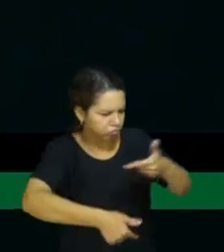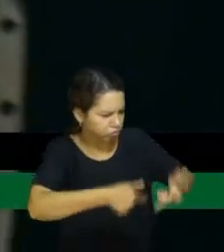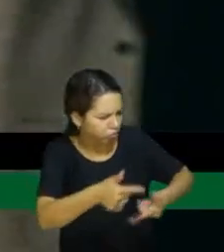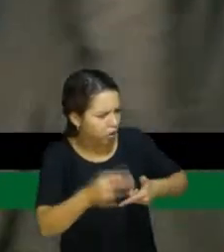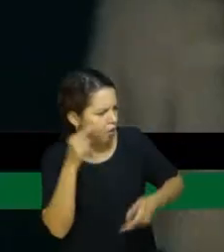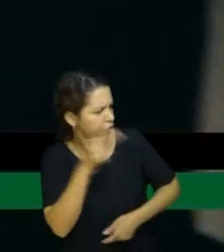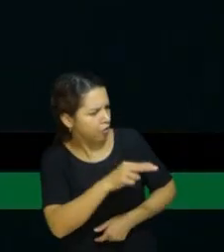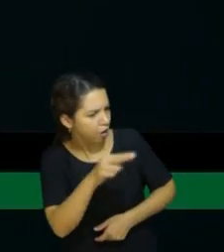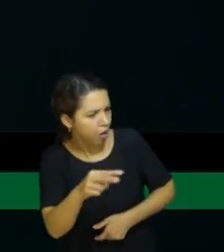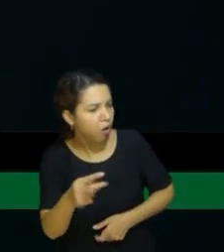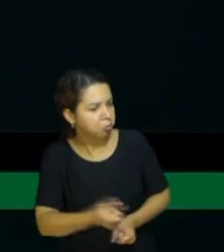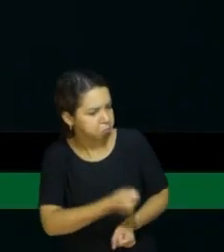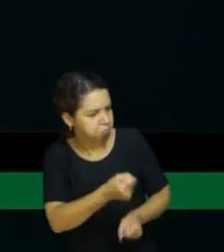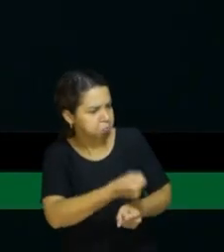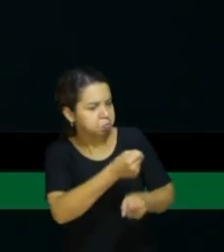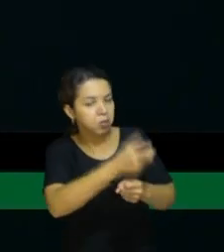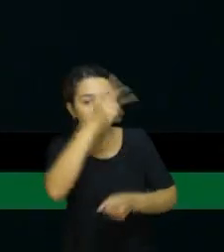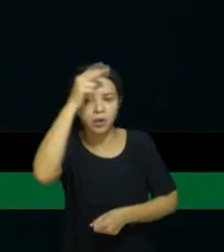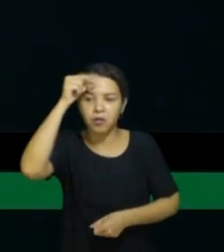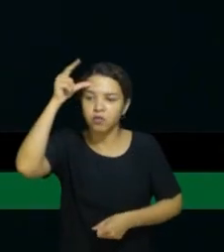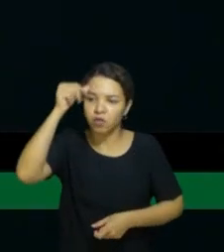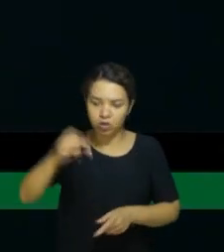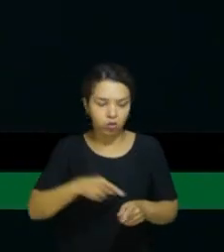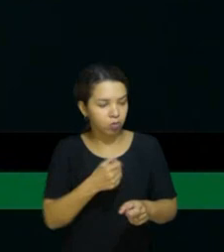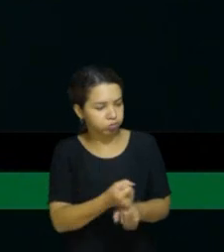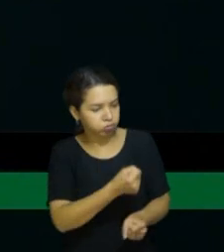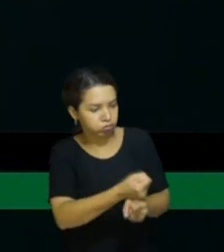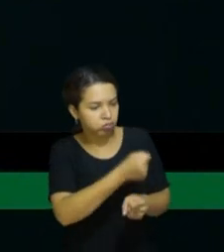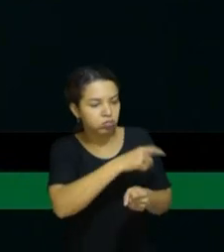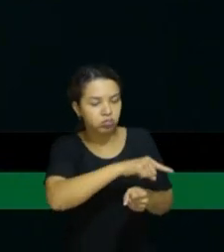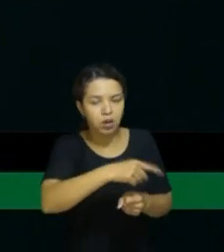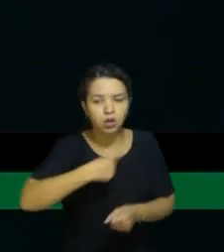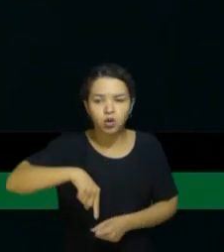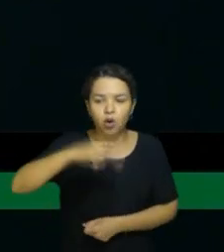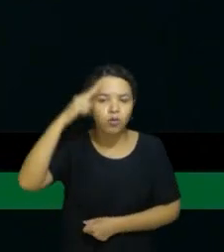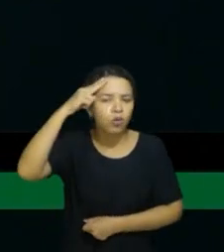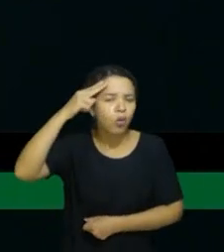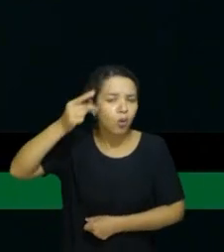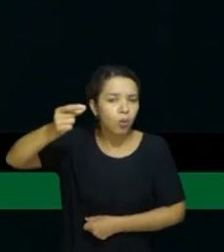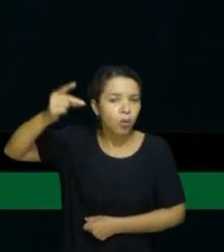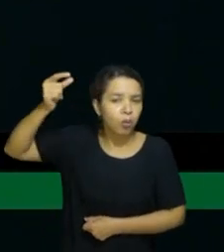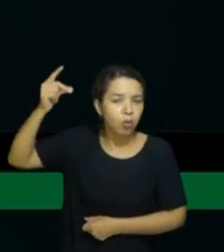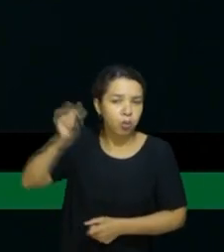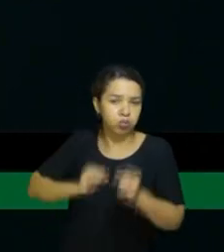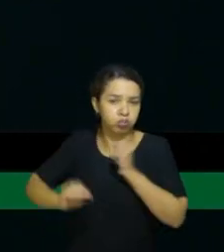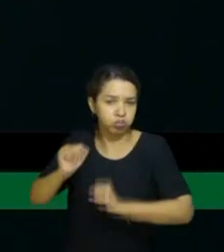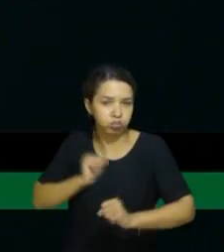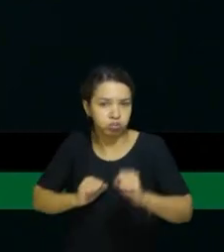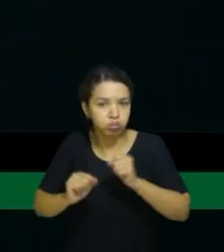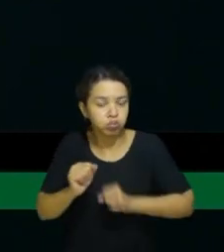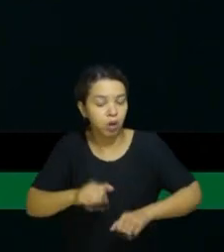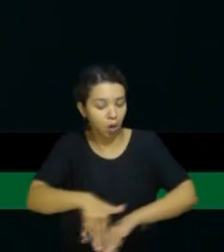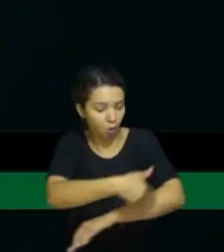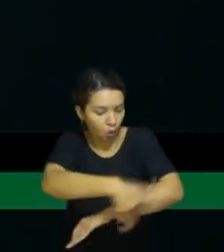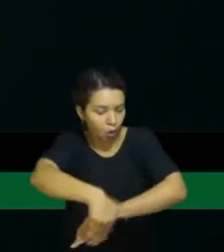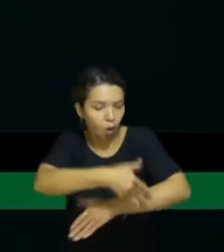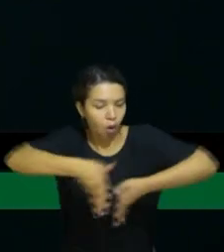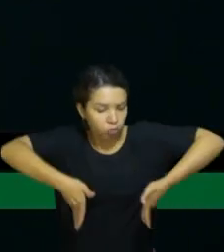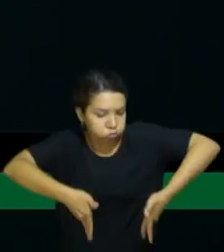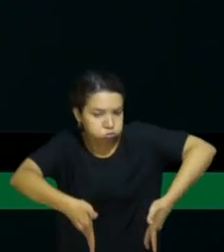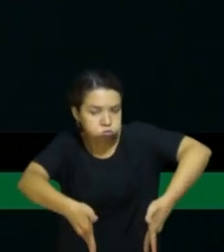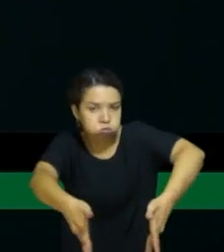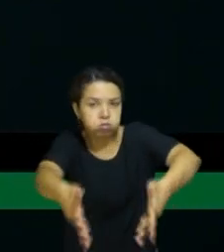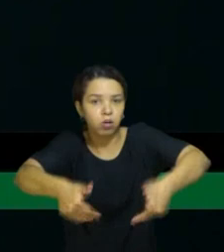importante obra que é a obra da má de esquerda um sonho antigo de todos nós a macrodrenagem da rua aranguá que era